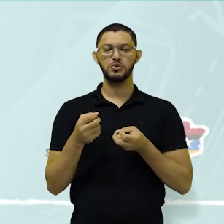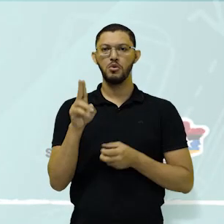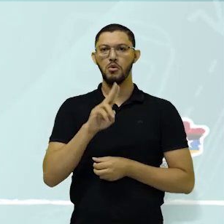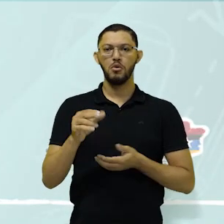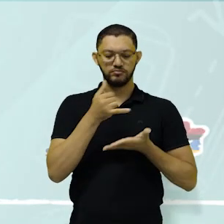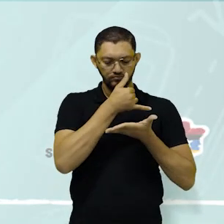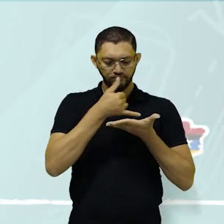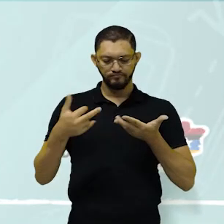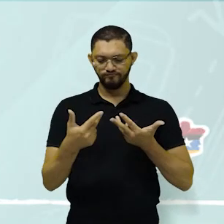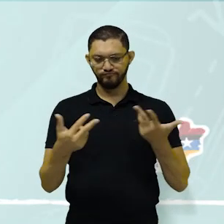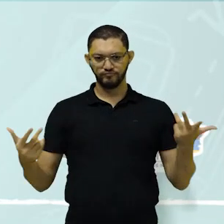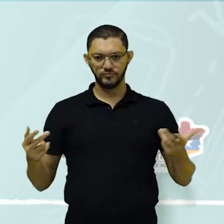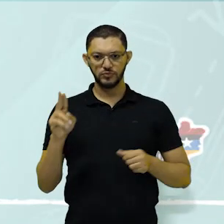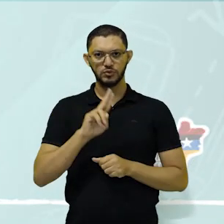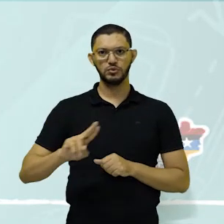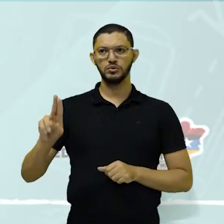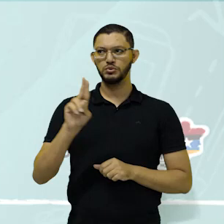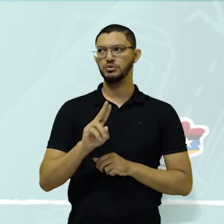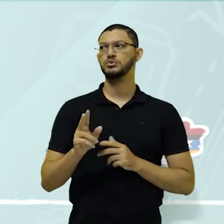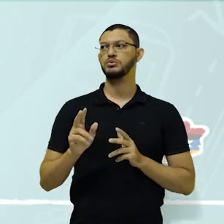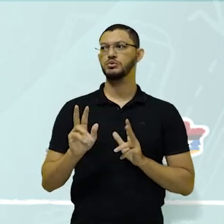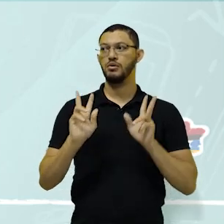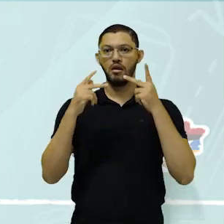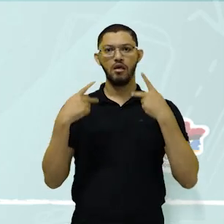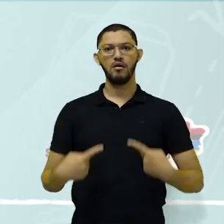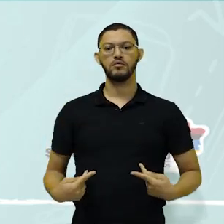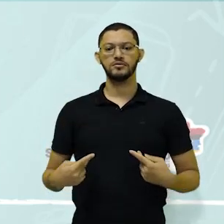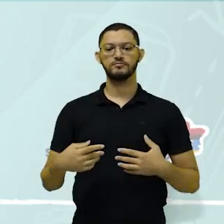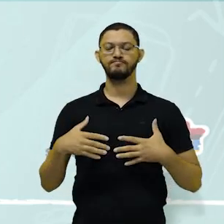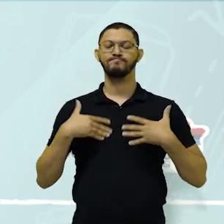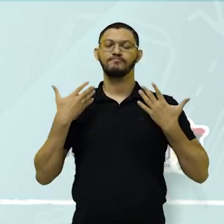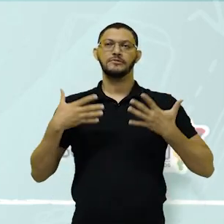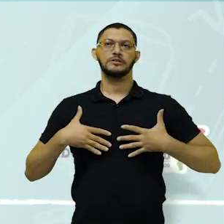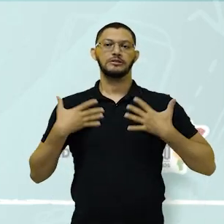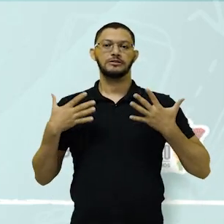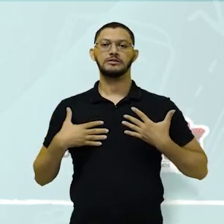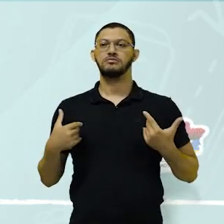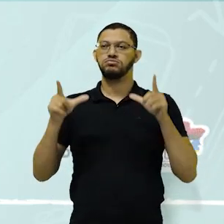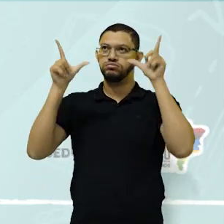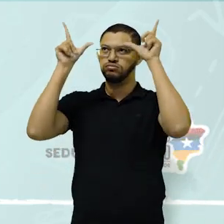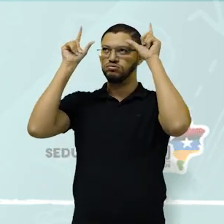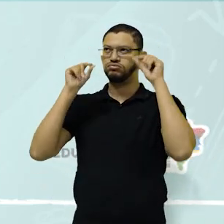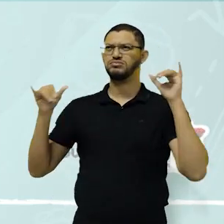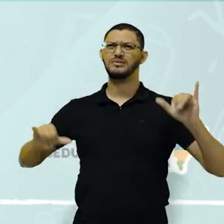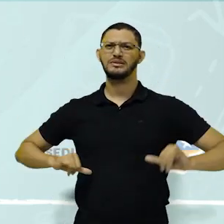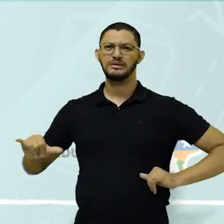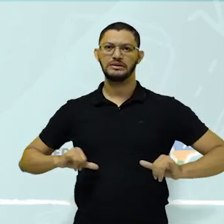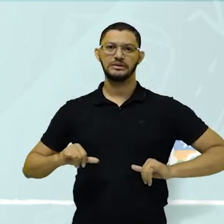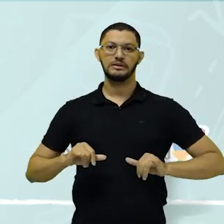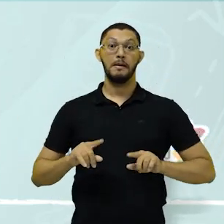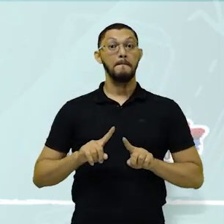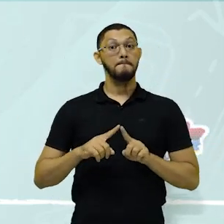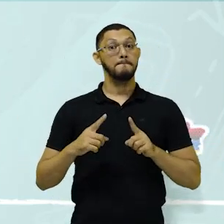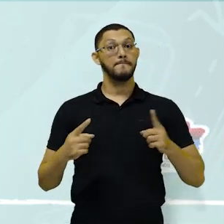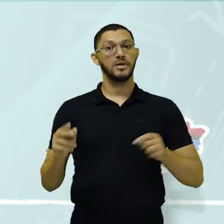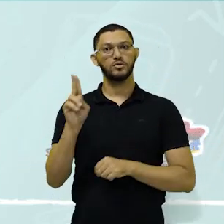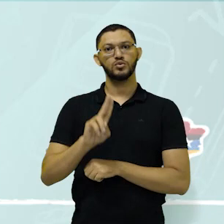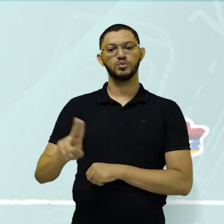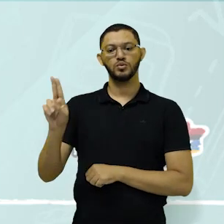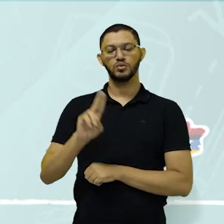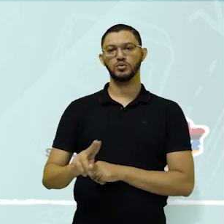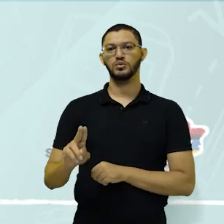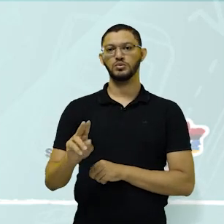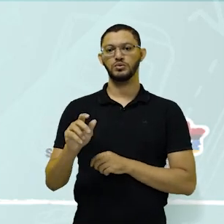realizado pela humanidade para aumentar a sensação de prazer e diminuir o desconforto e o sofrimento. Para tanto, a utilização